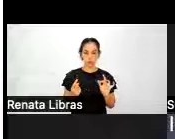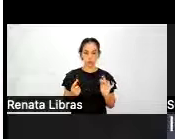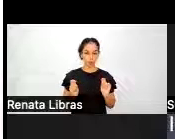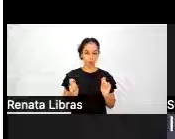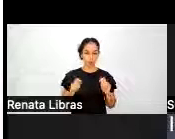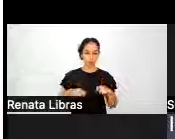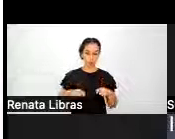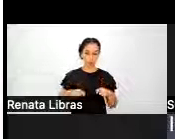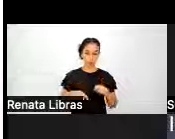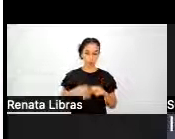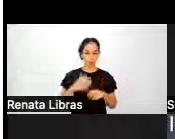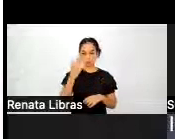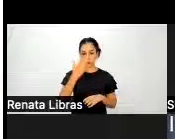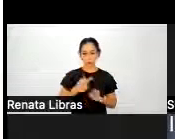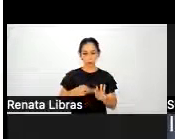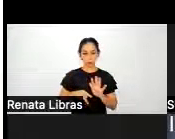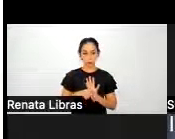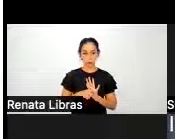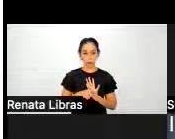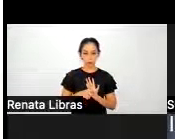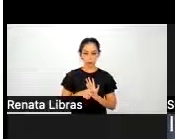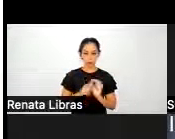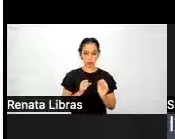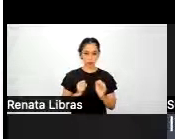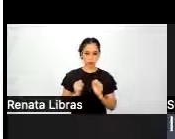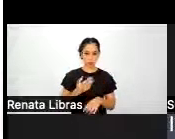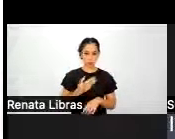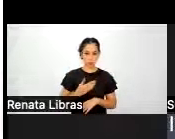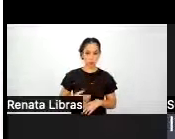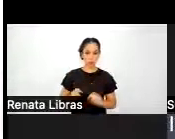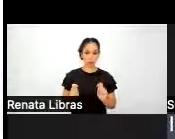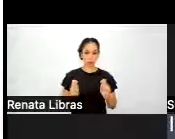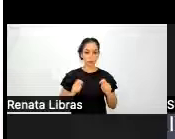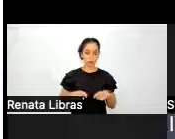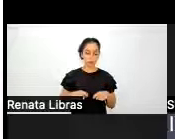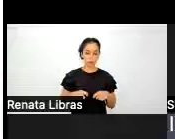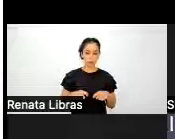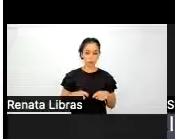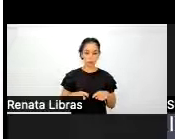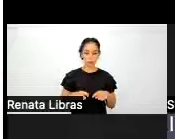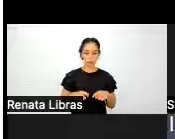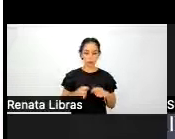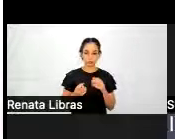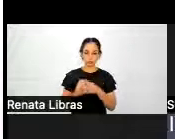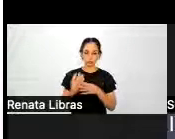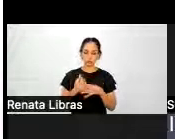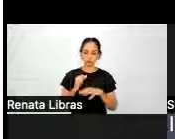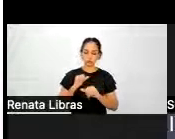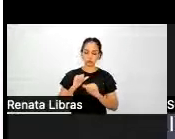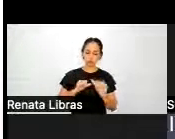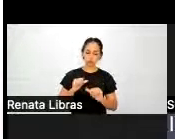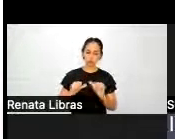até provar para o próprio poder público que é possível instaurar